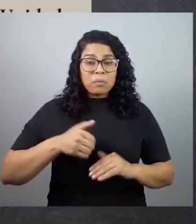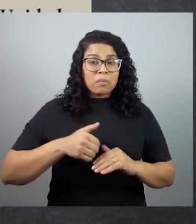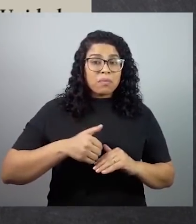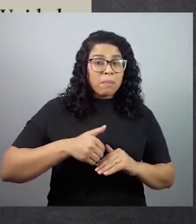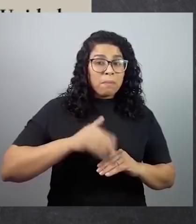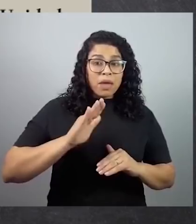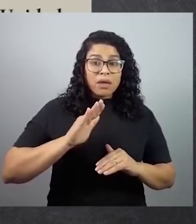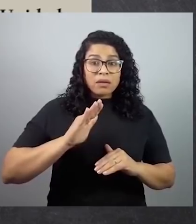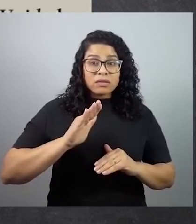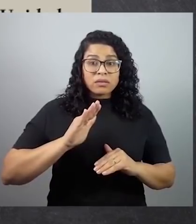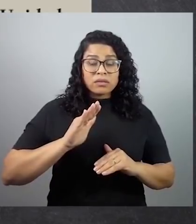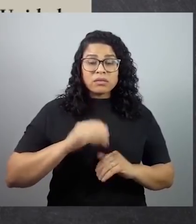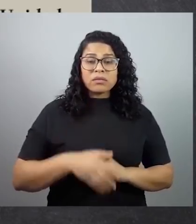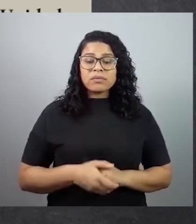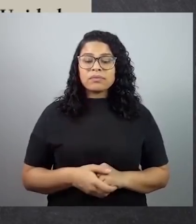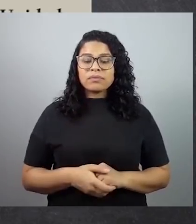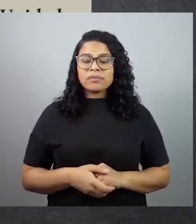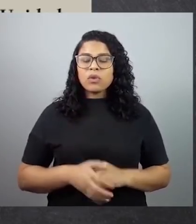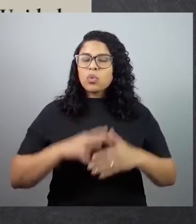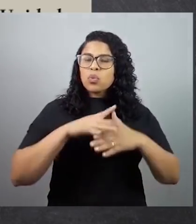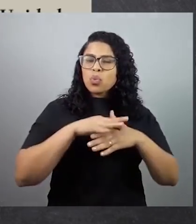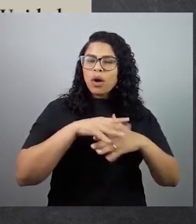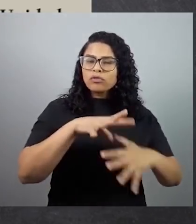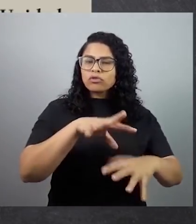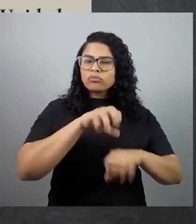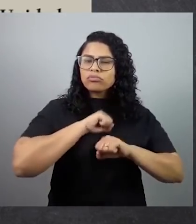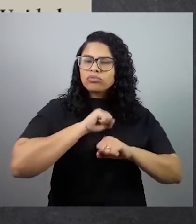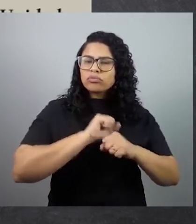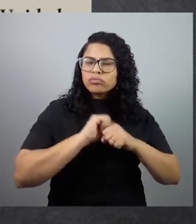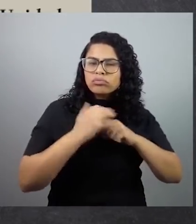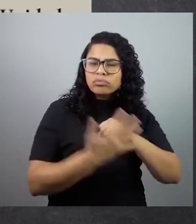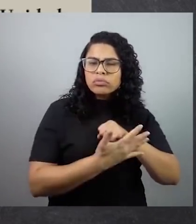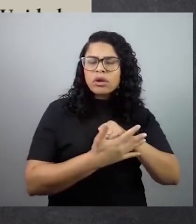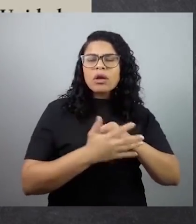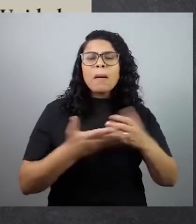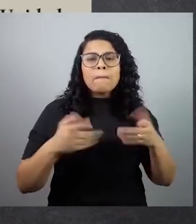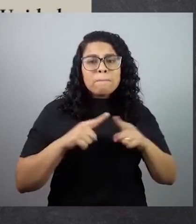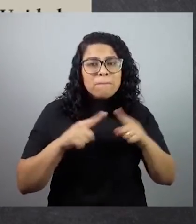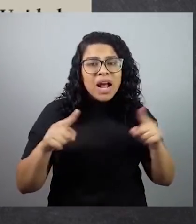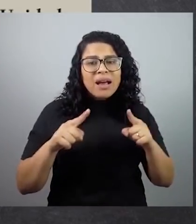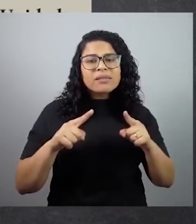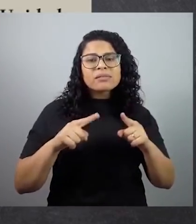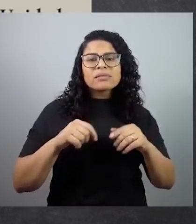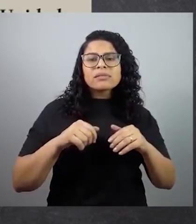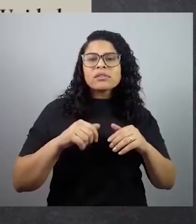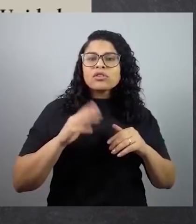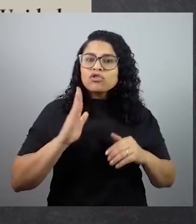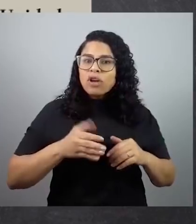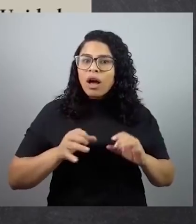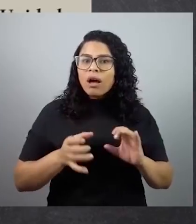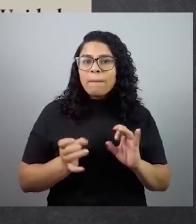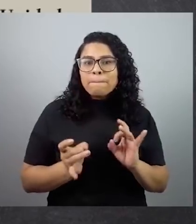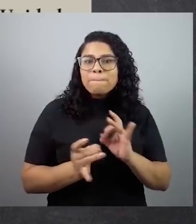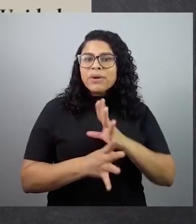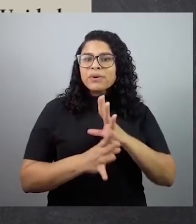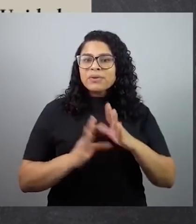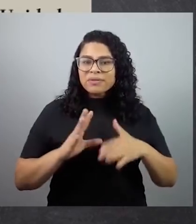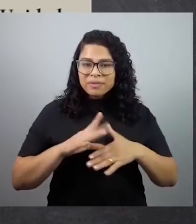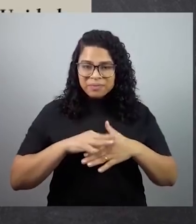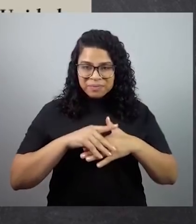felizmente conseguiram ficar doentes e se curar, né, foram recuperados. Nós já vamos ter 2